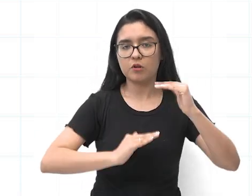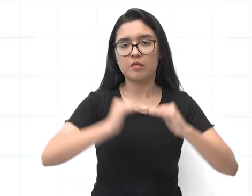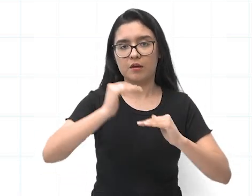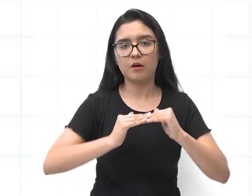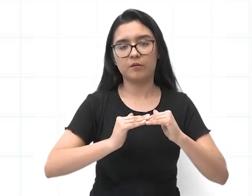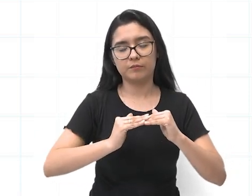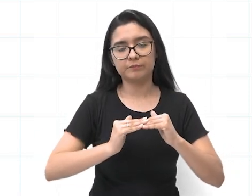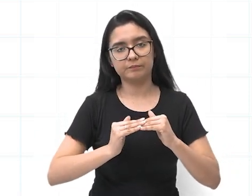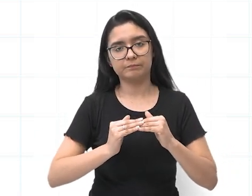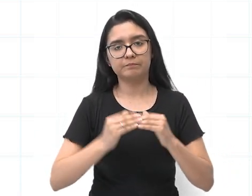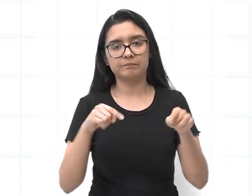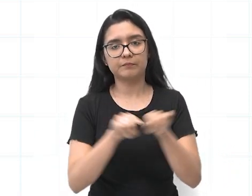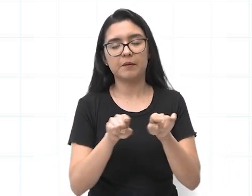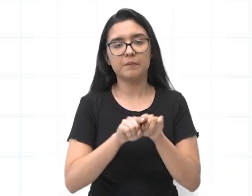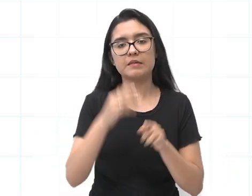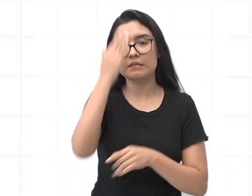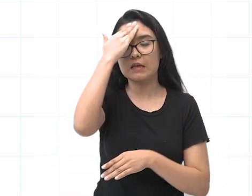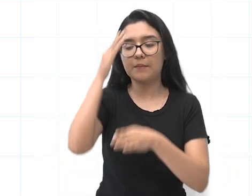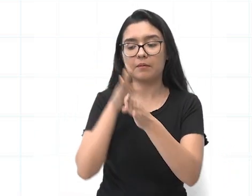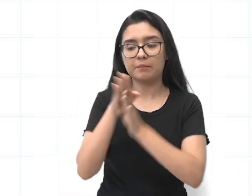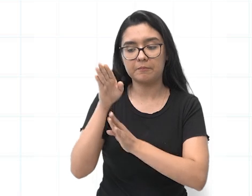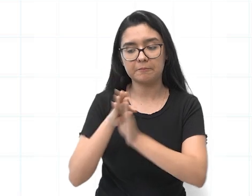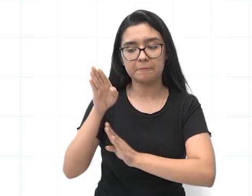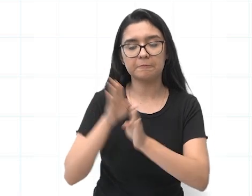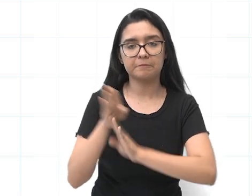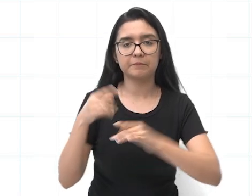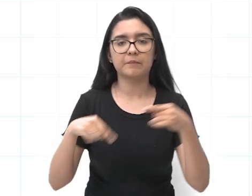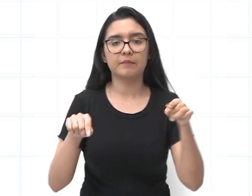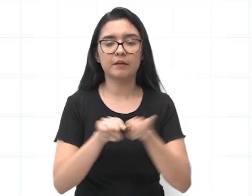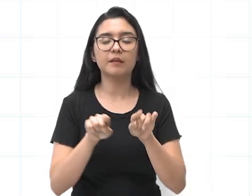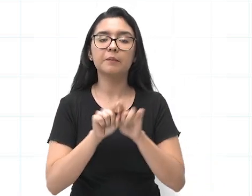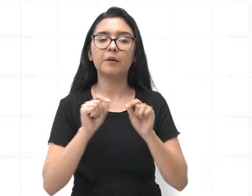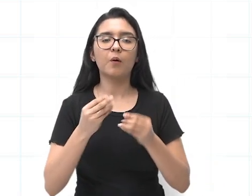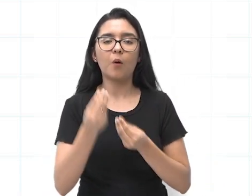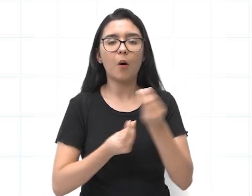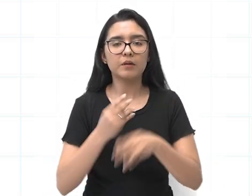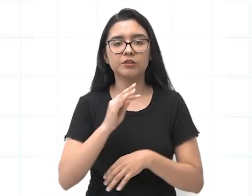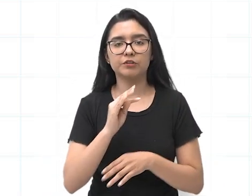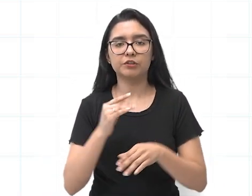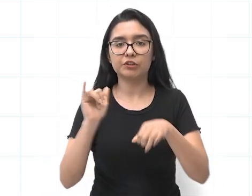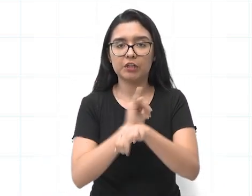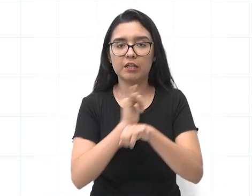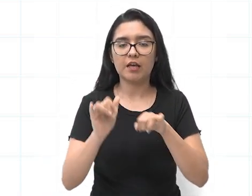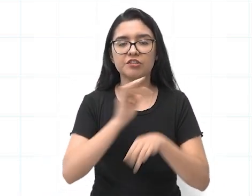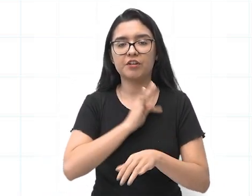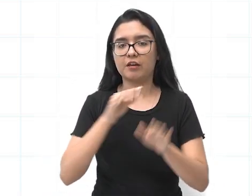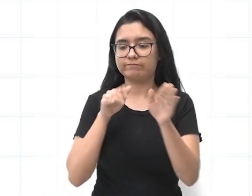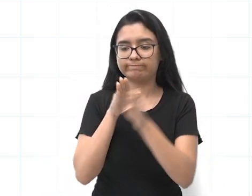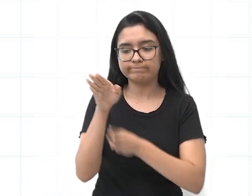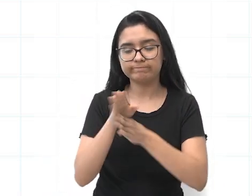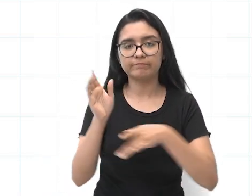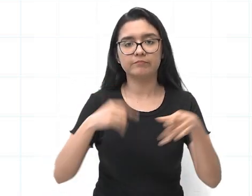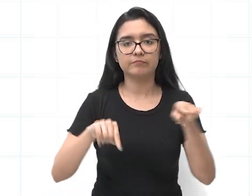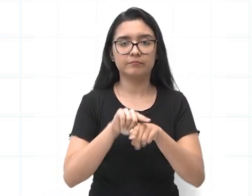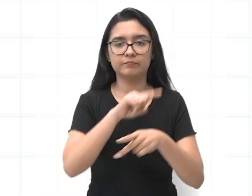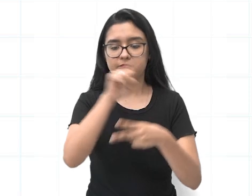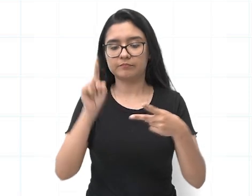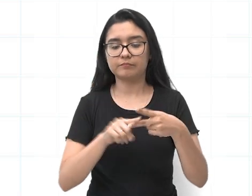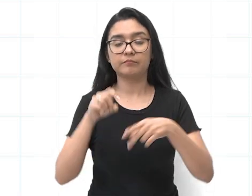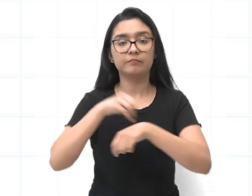se fosse um rabo de sereia, digamos assim, tá? Só para vocês entenderem melhor. Então, esses são os